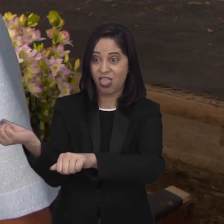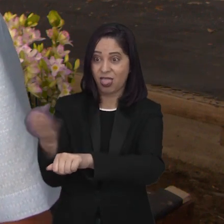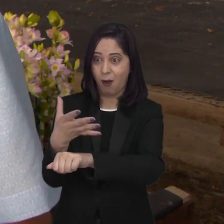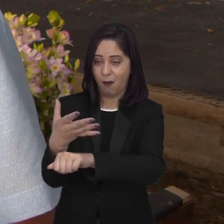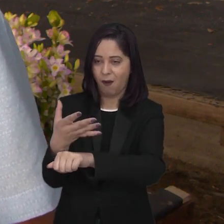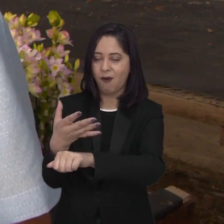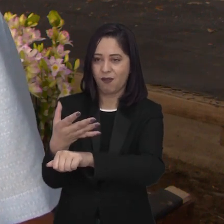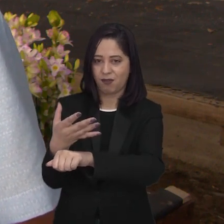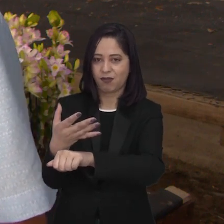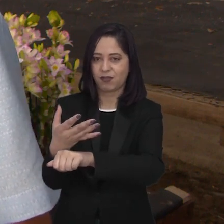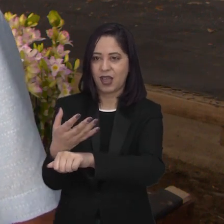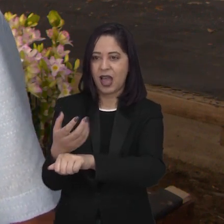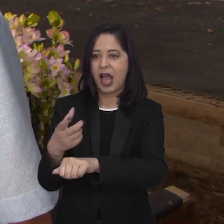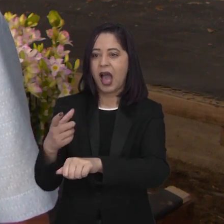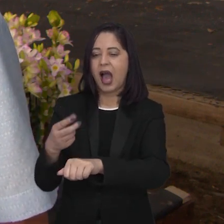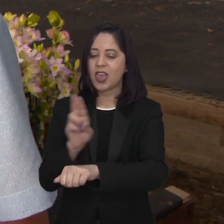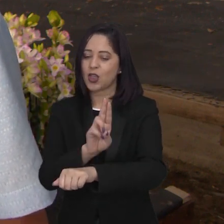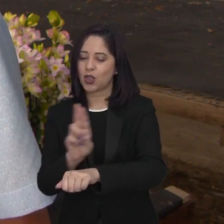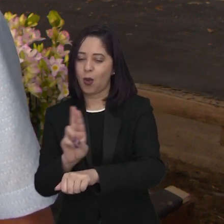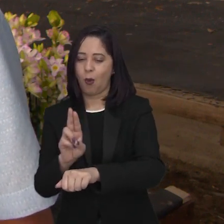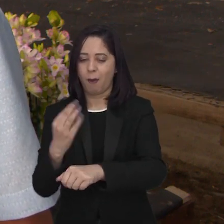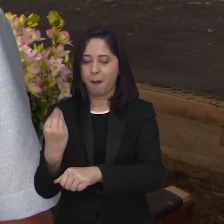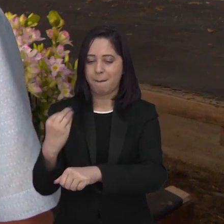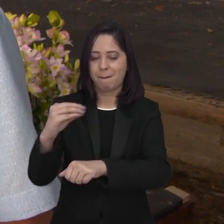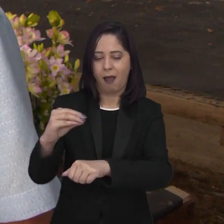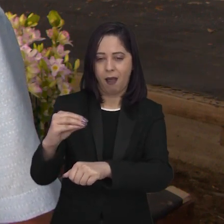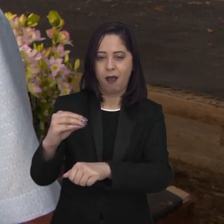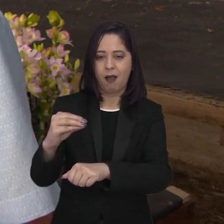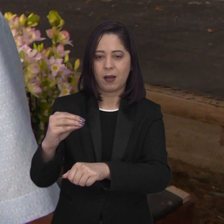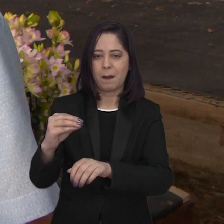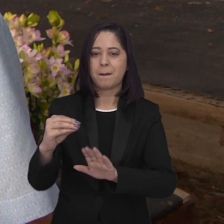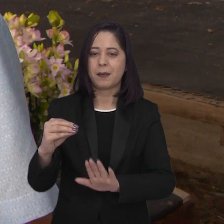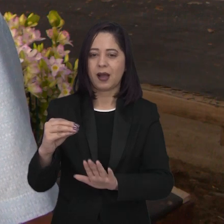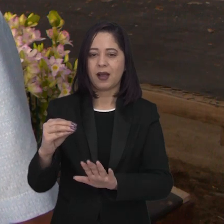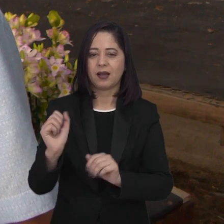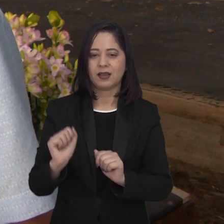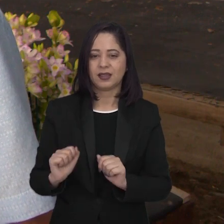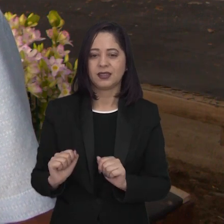lá fora com o nome do sobrinho dele, coisa do tipo, né? Mas